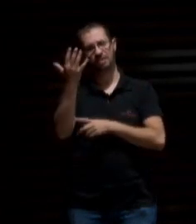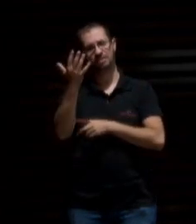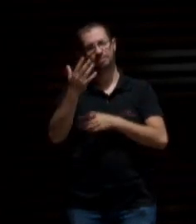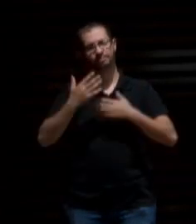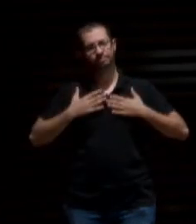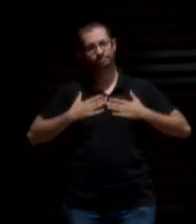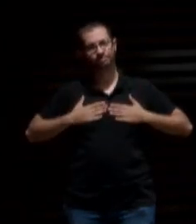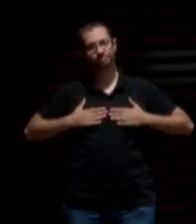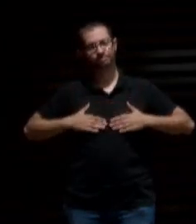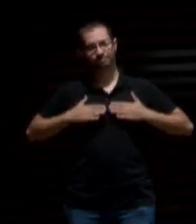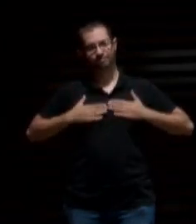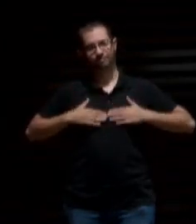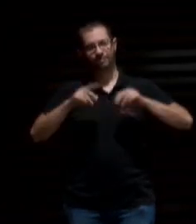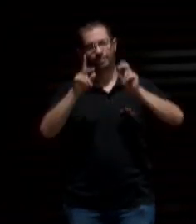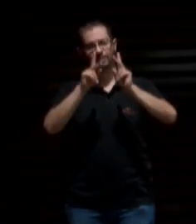descanse.